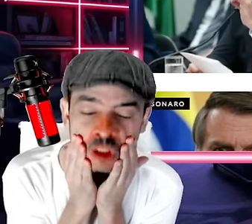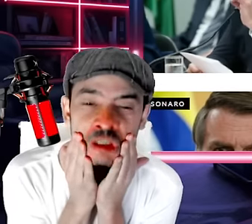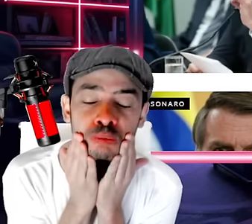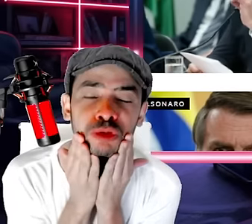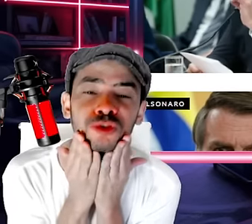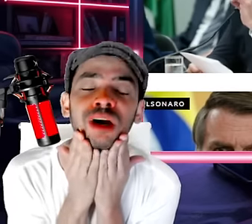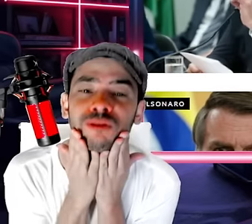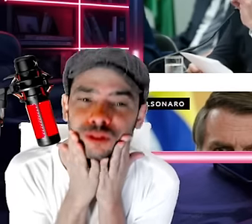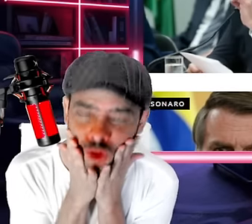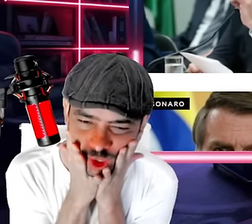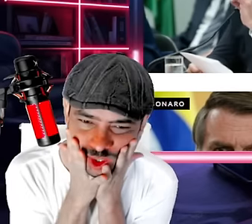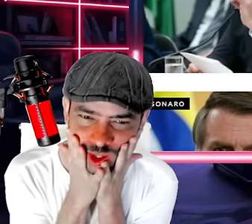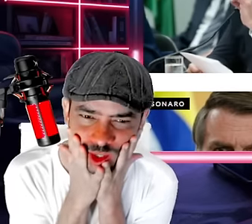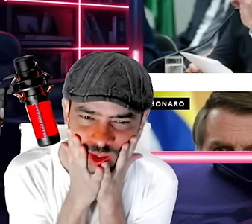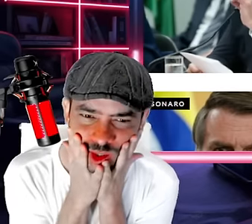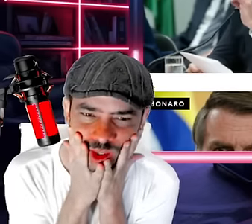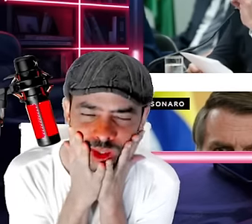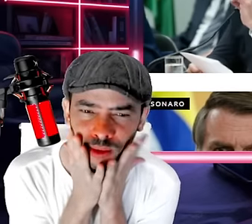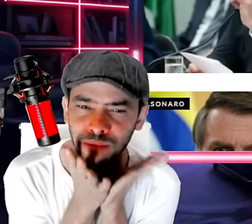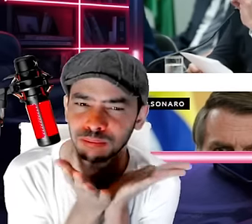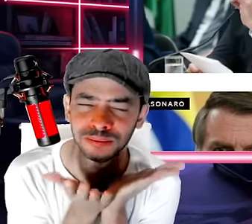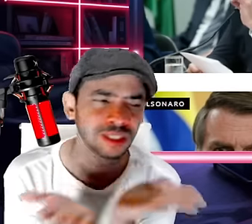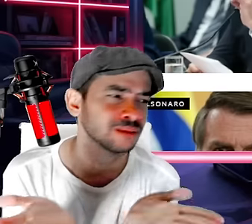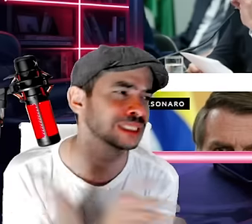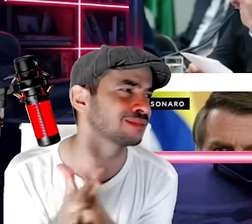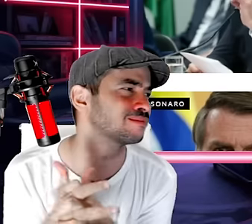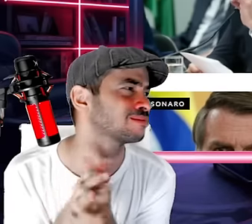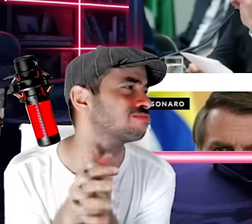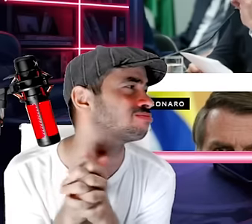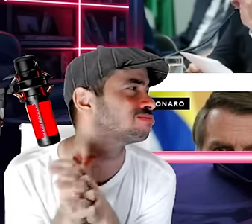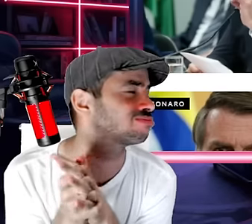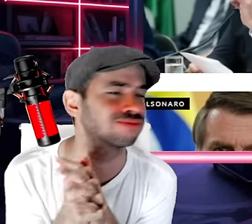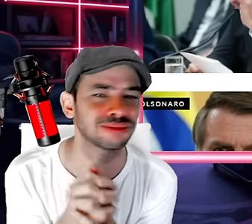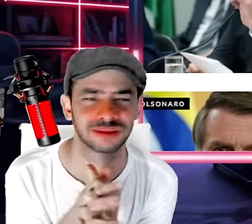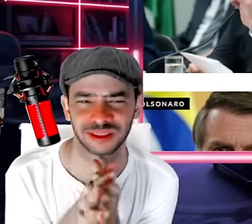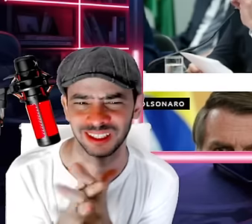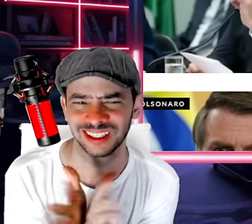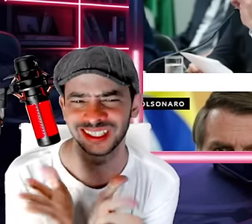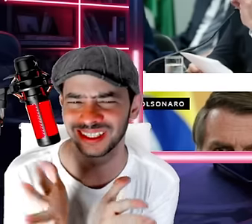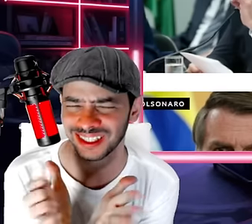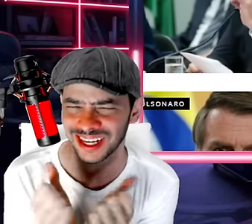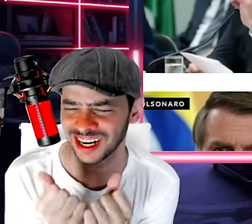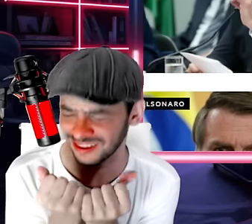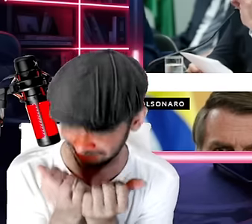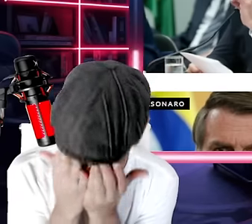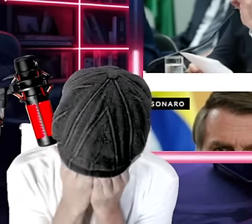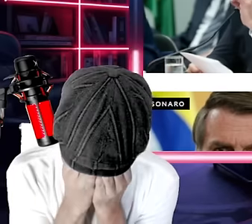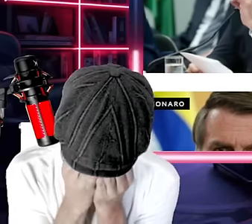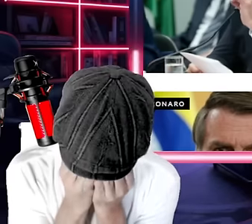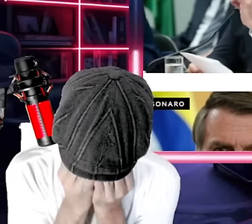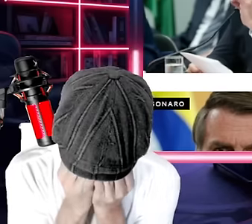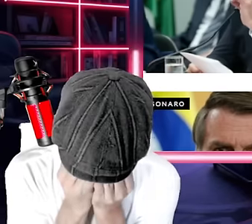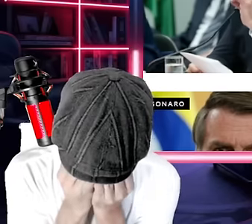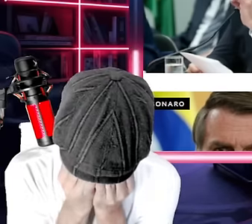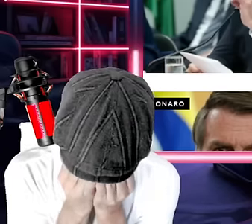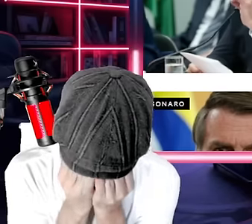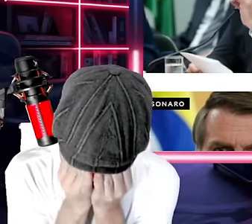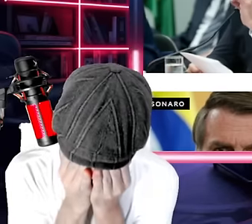favor por favor Hum tá de sa